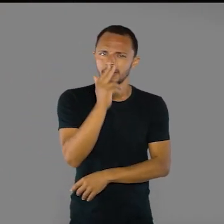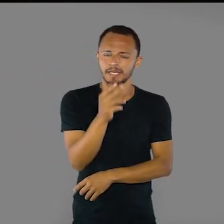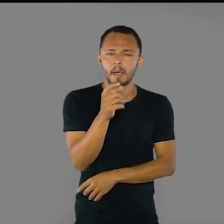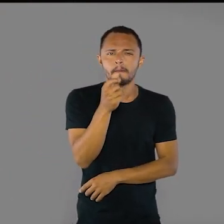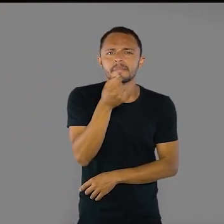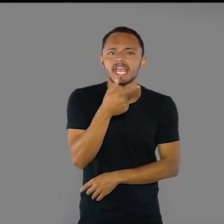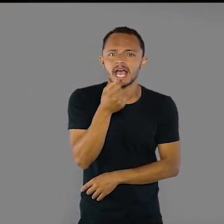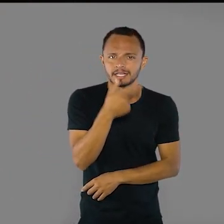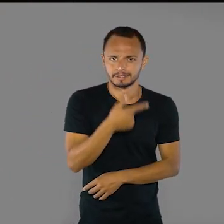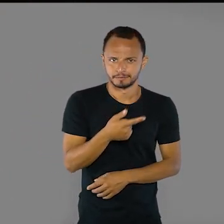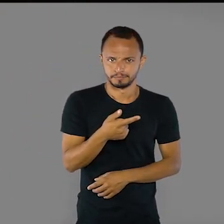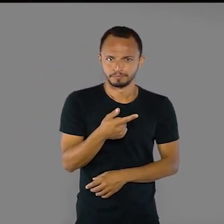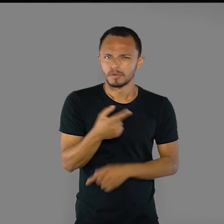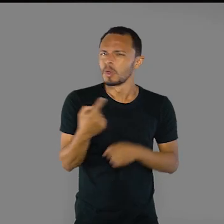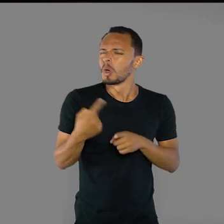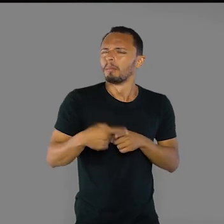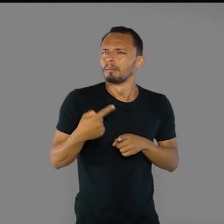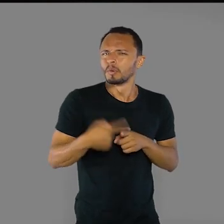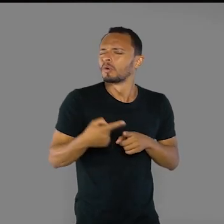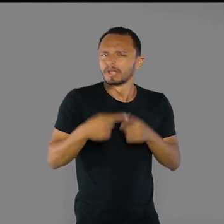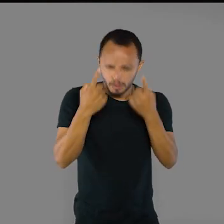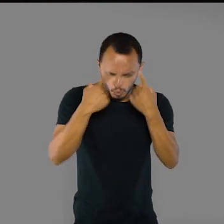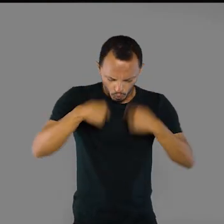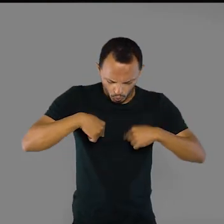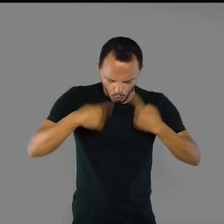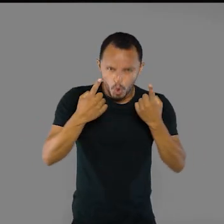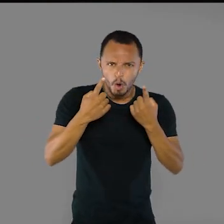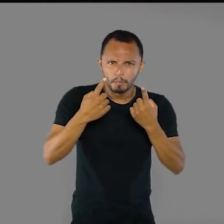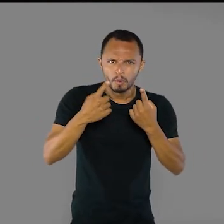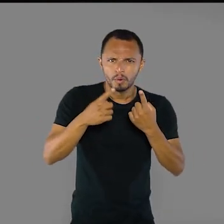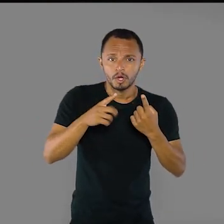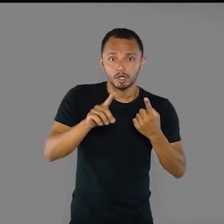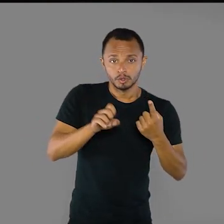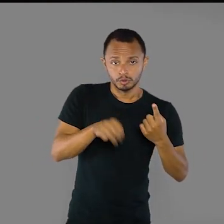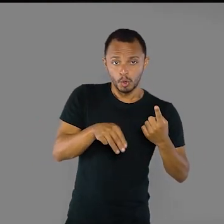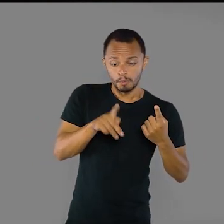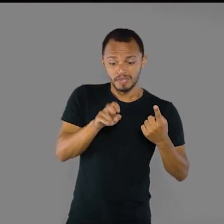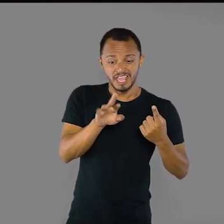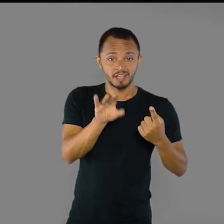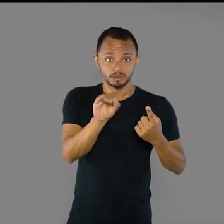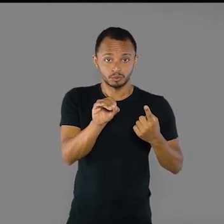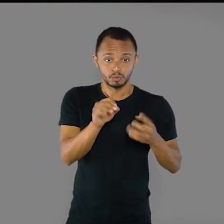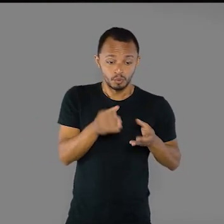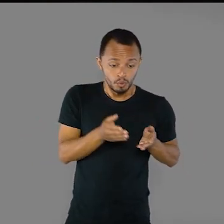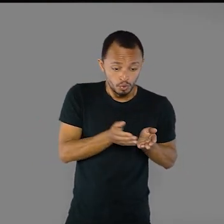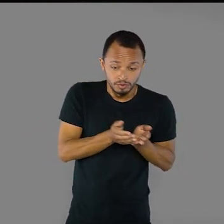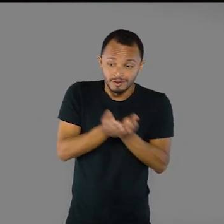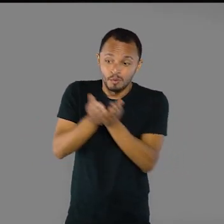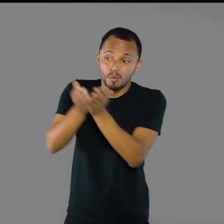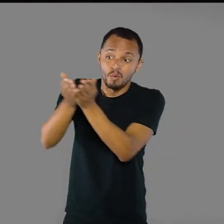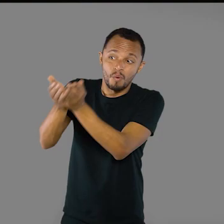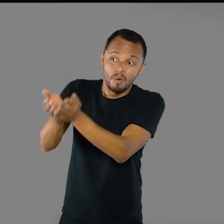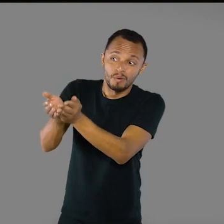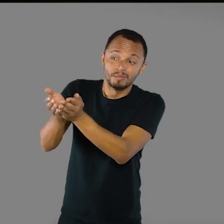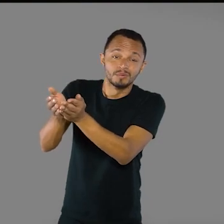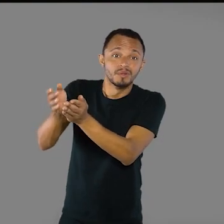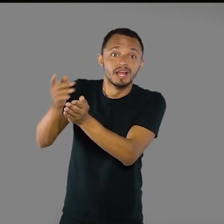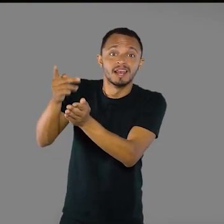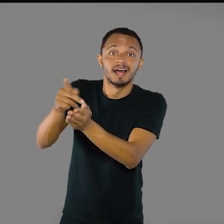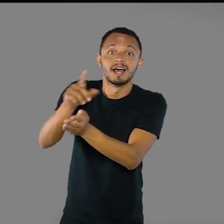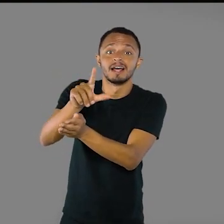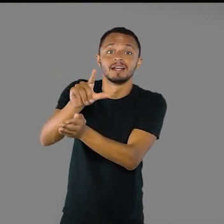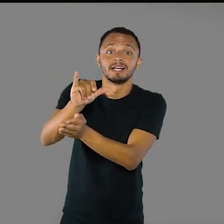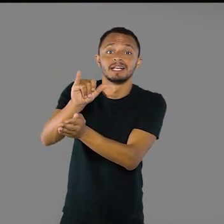toda por que é que o corpo de Dom Pedro estava em Lisboa e o coração no Porto. E há uma disputa